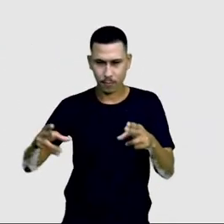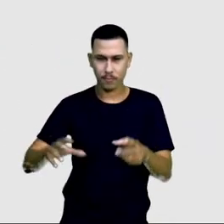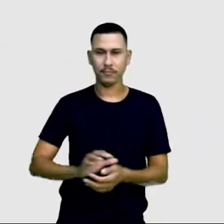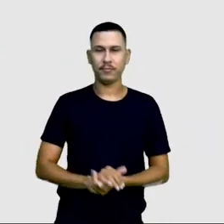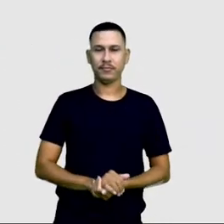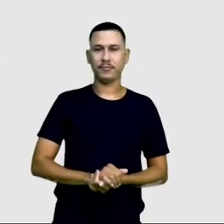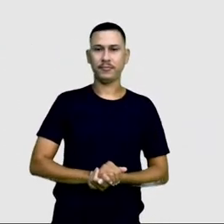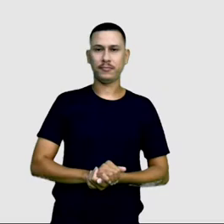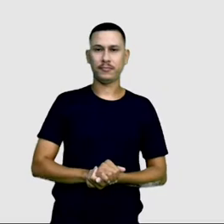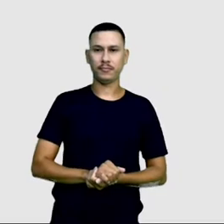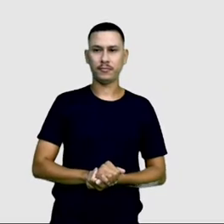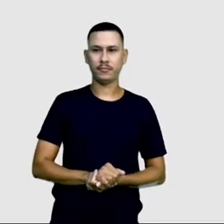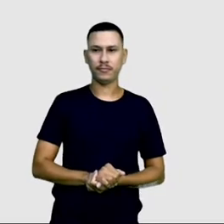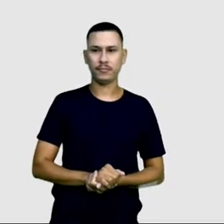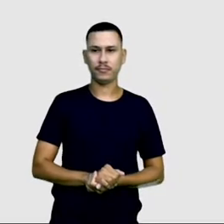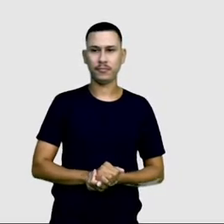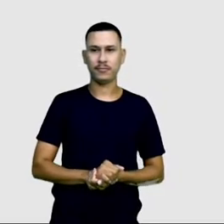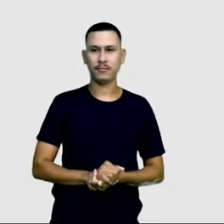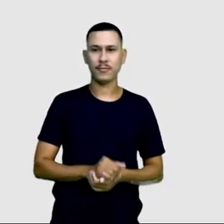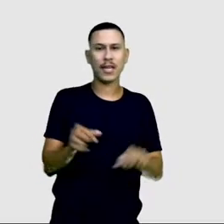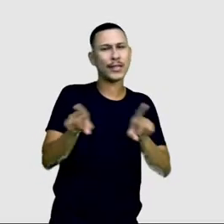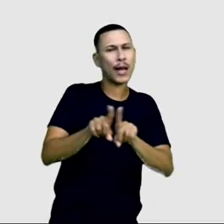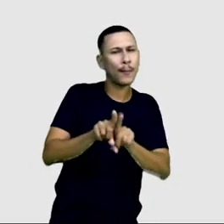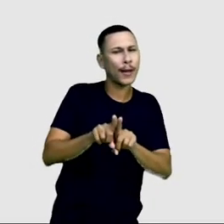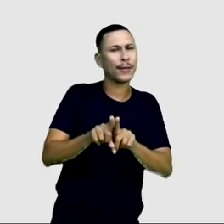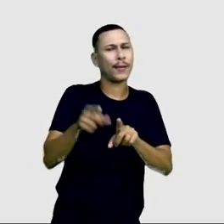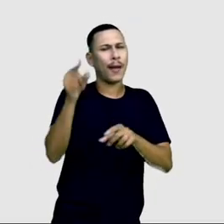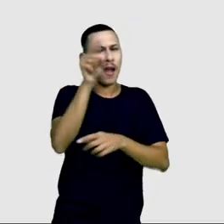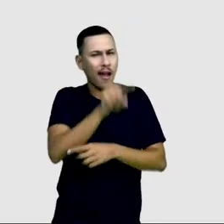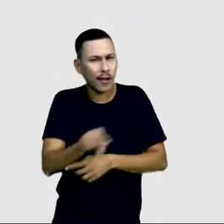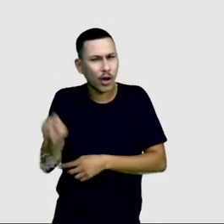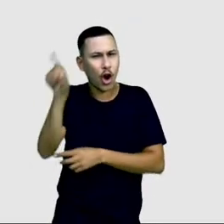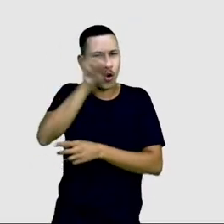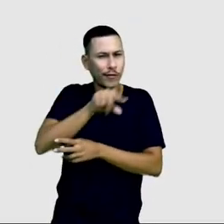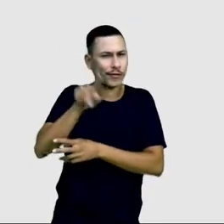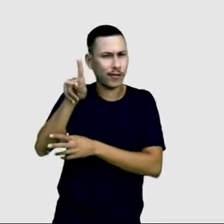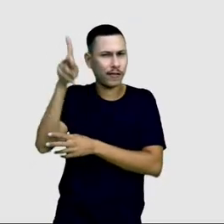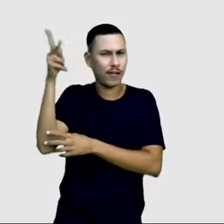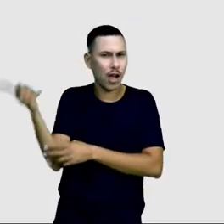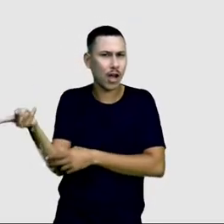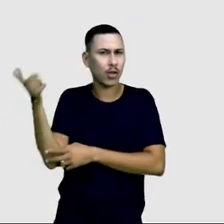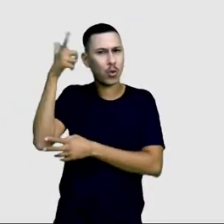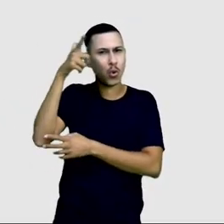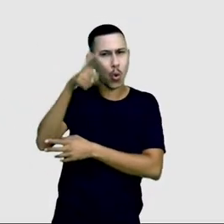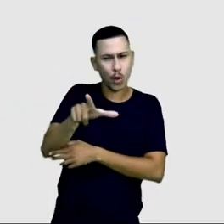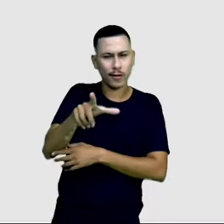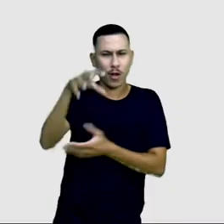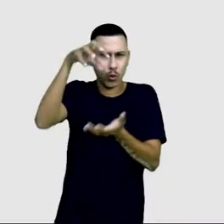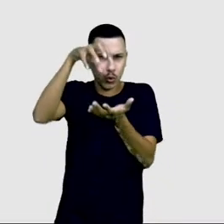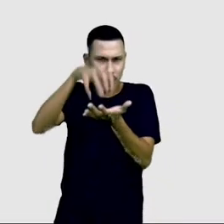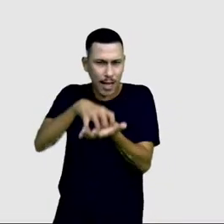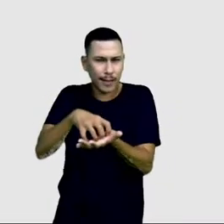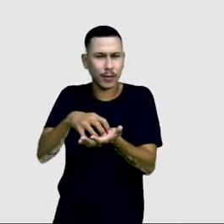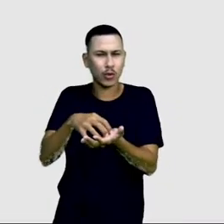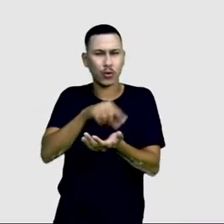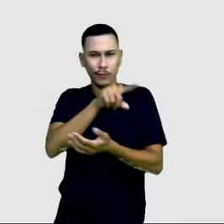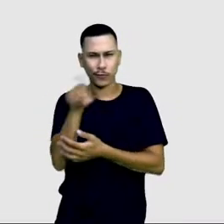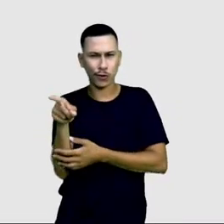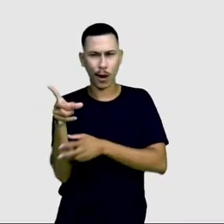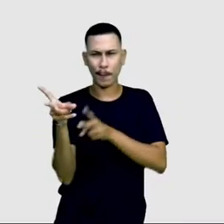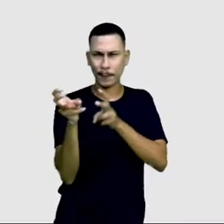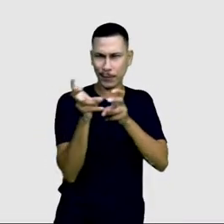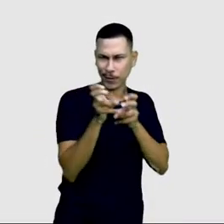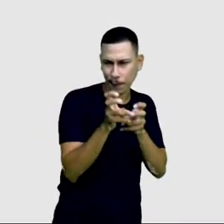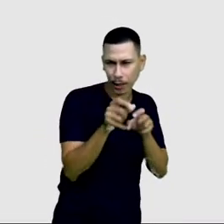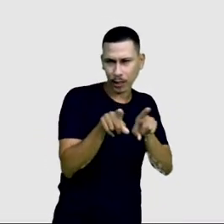raio. Outra parte da circunferência, né, que a gente tem. Mantive ali o centro para vocês verem